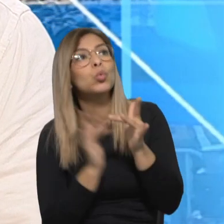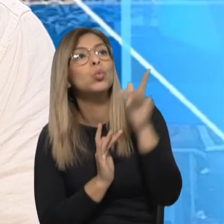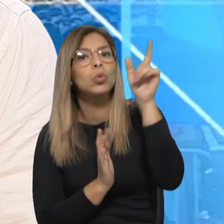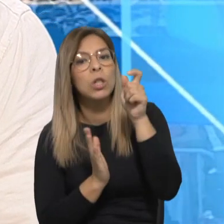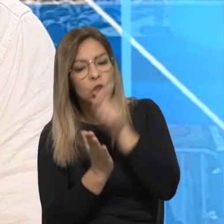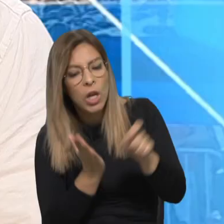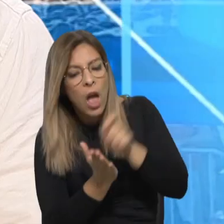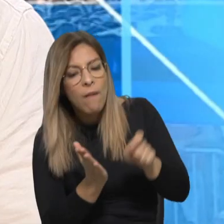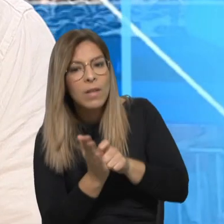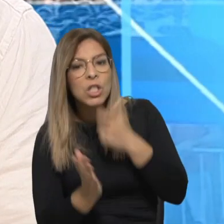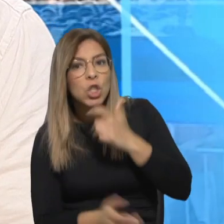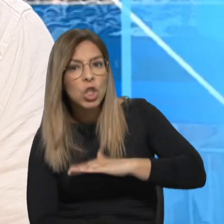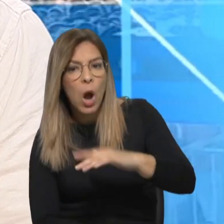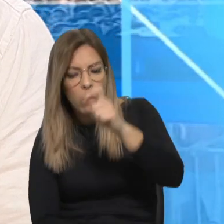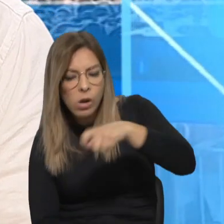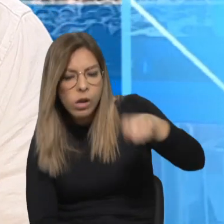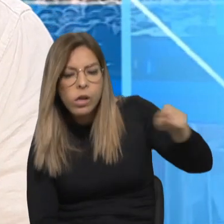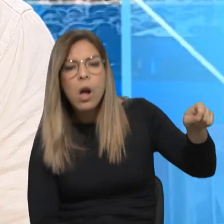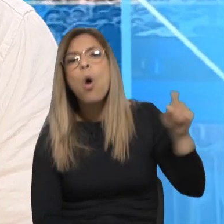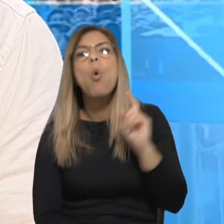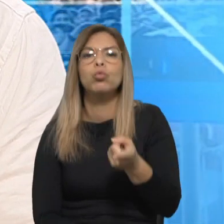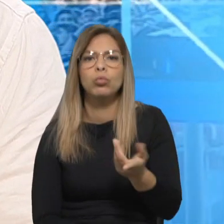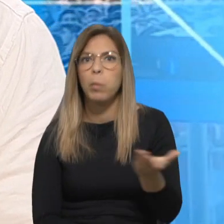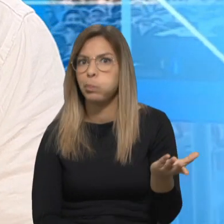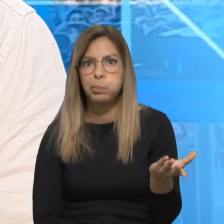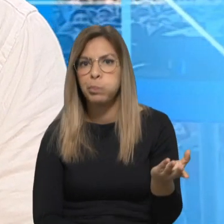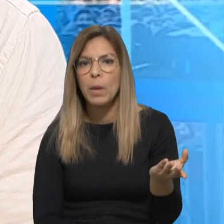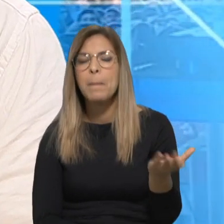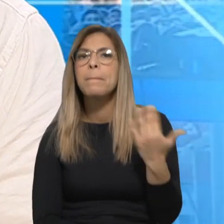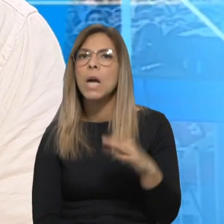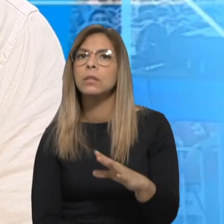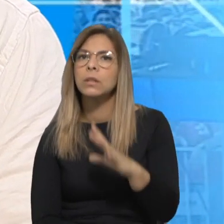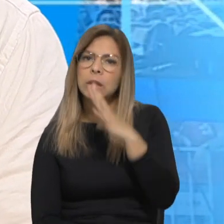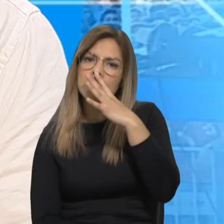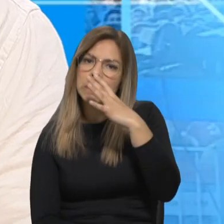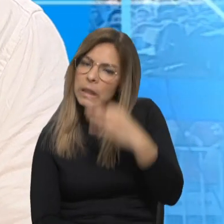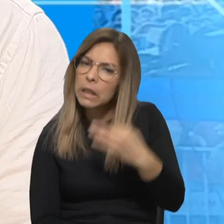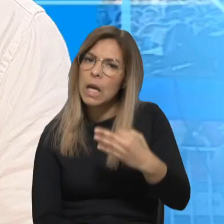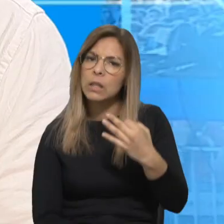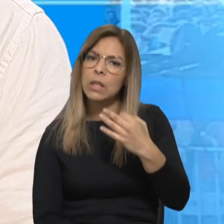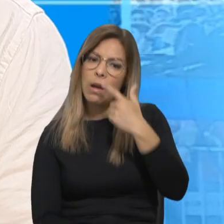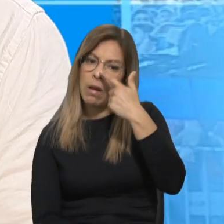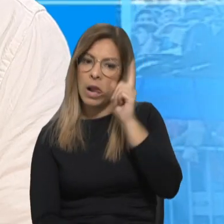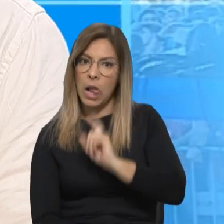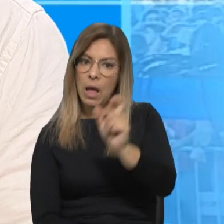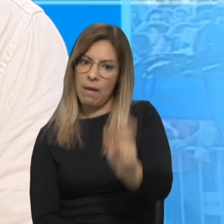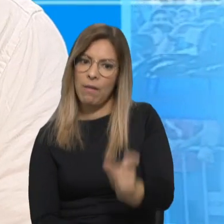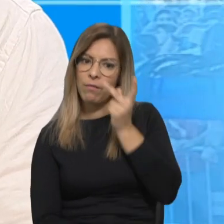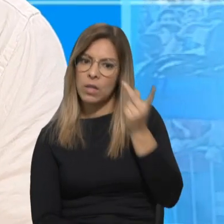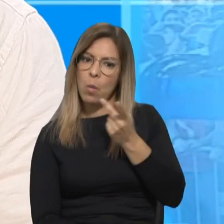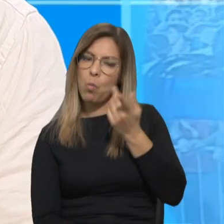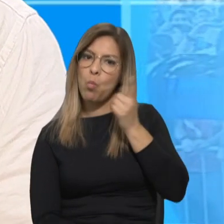no chão, não é? Mas escreveu certamente no coração e na vida desta mulher a